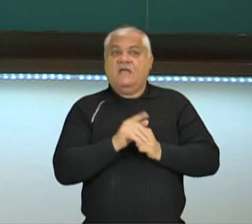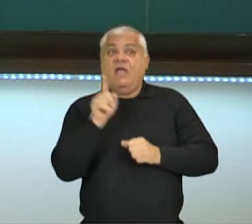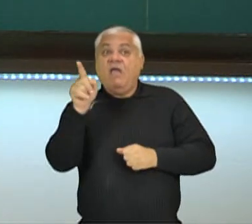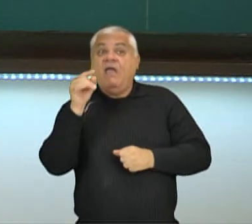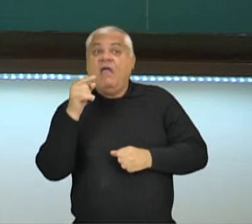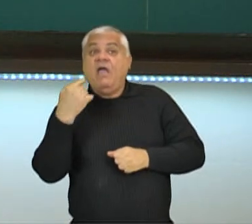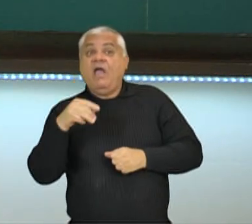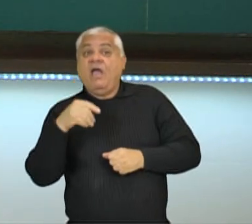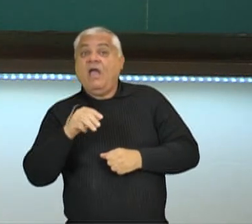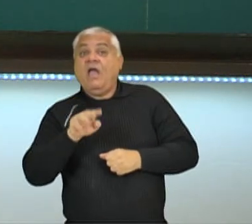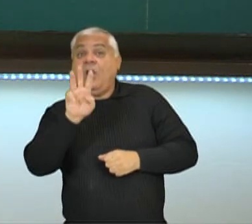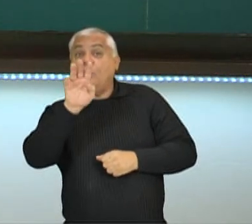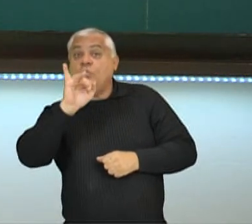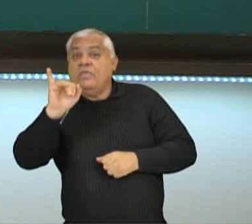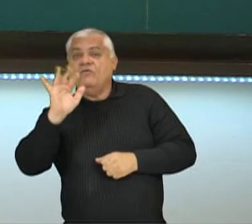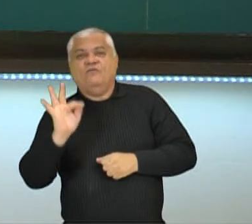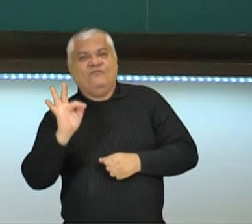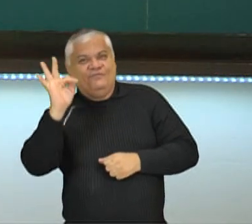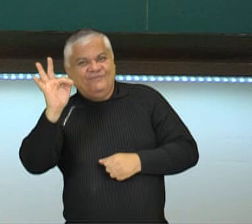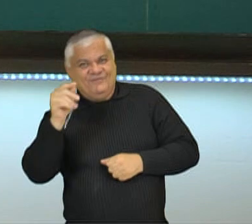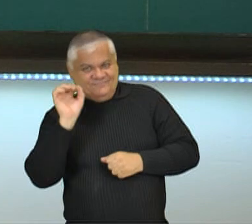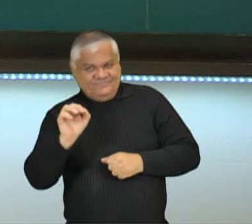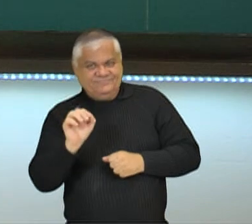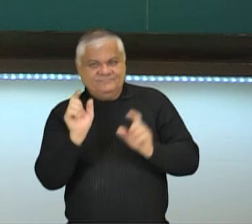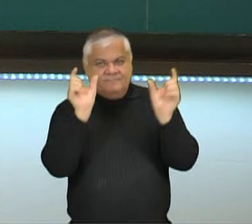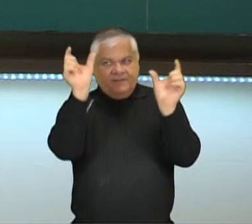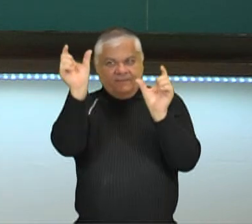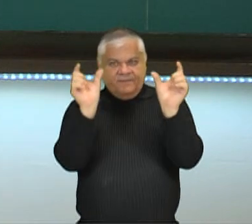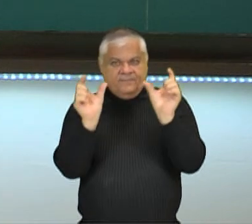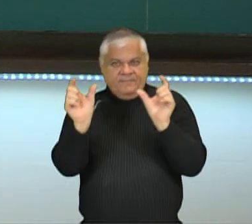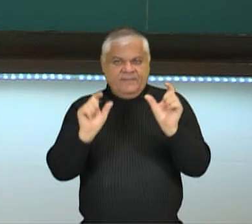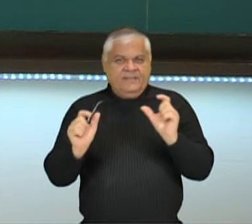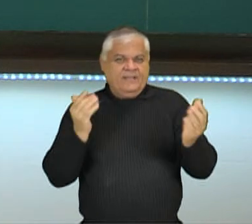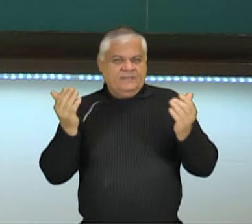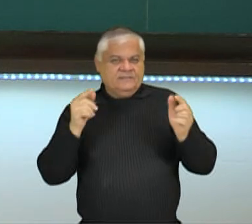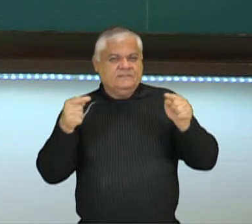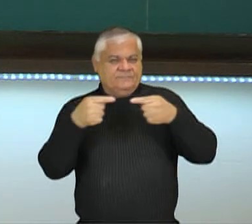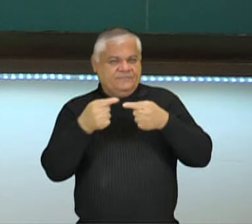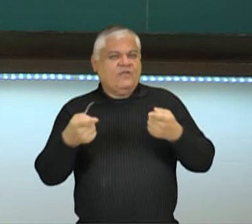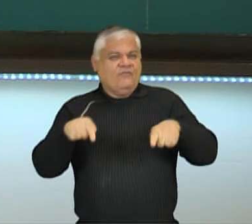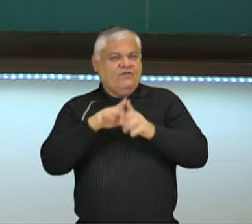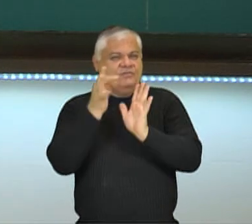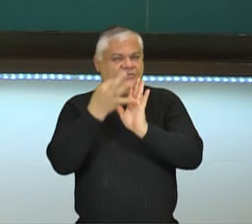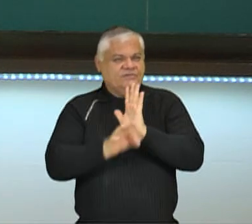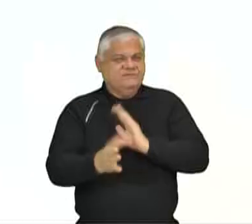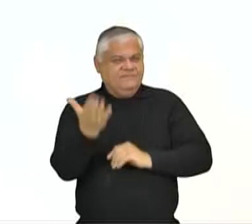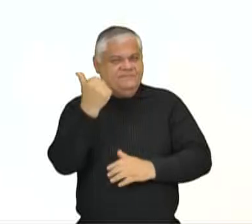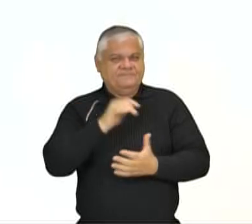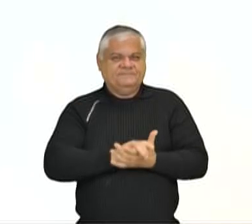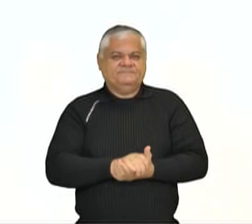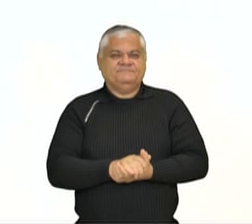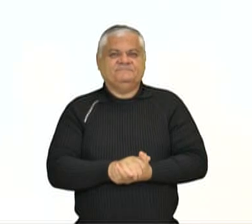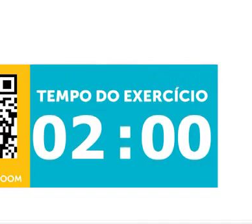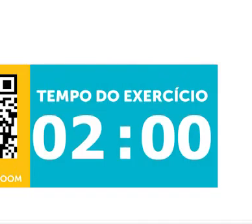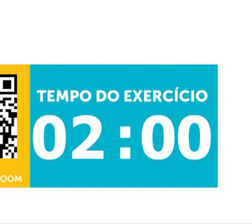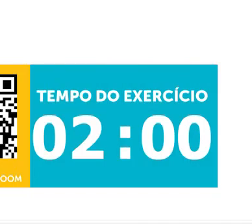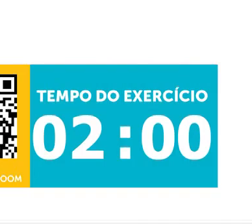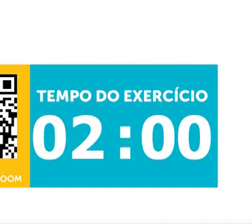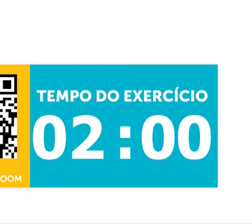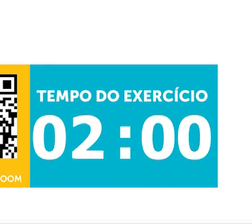outra frase é com will. Enfim, vai analisando aí e daí eu já volto para corrigir. Vamos lá.